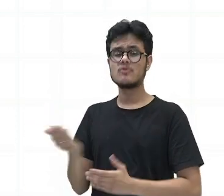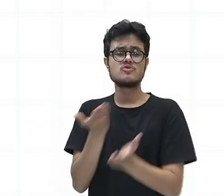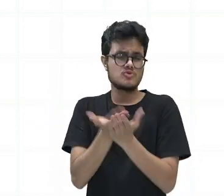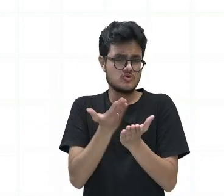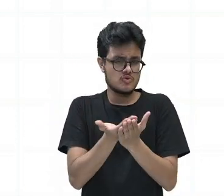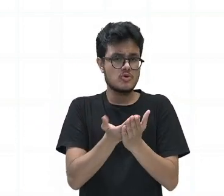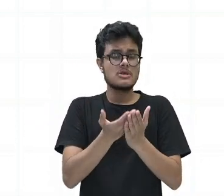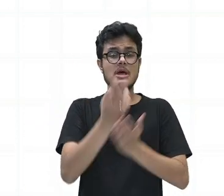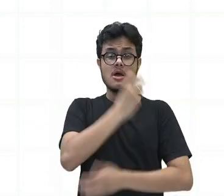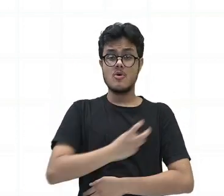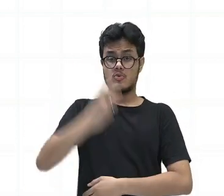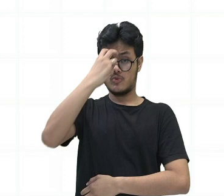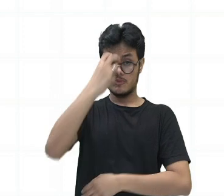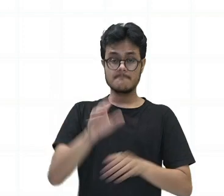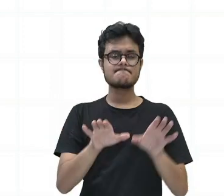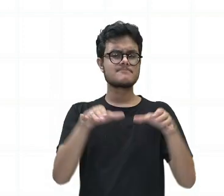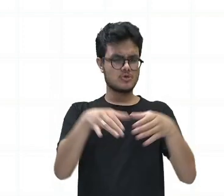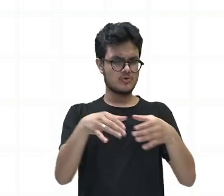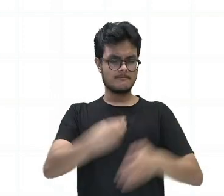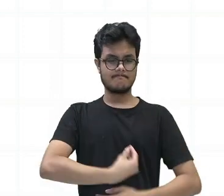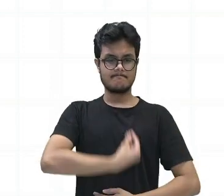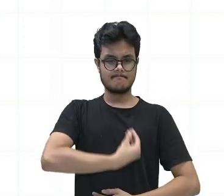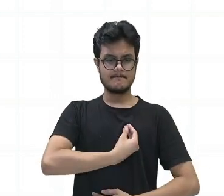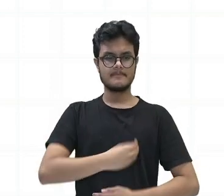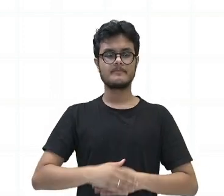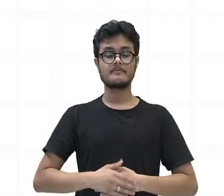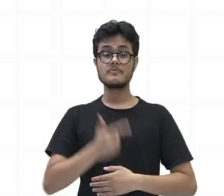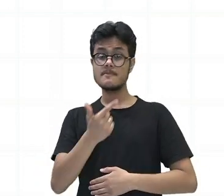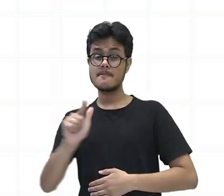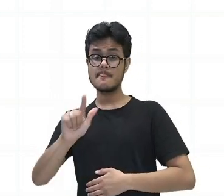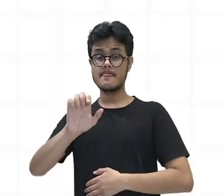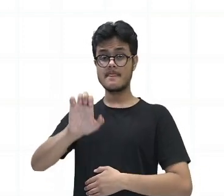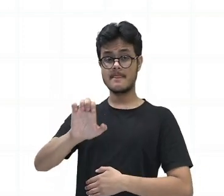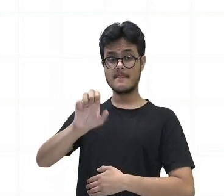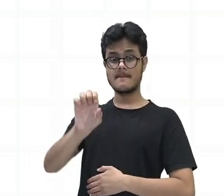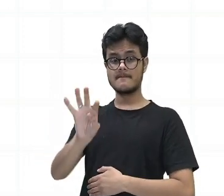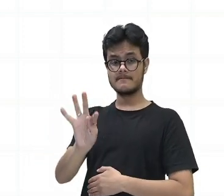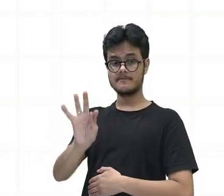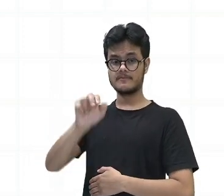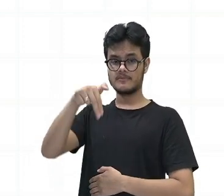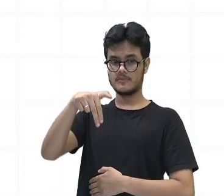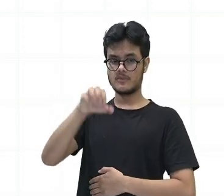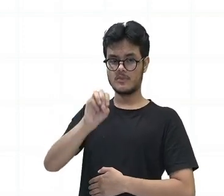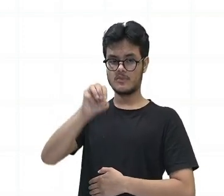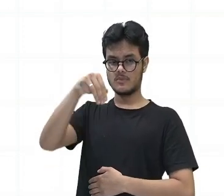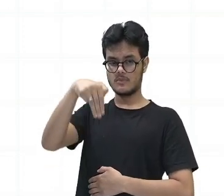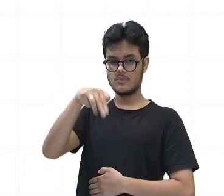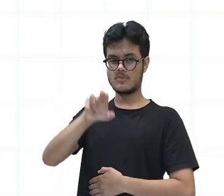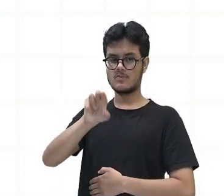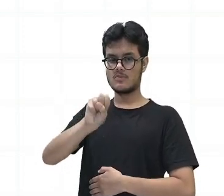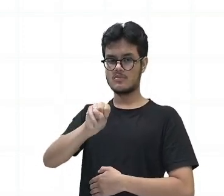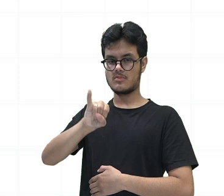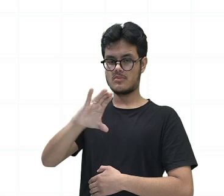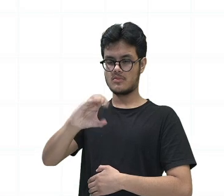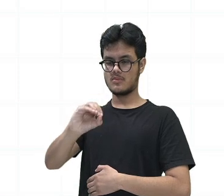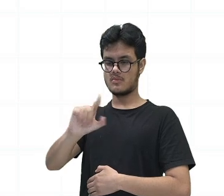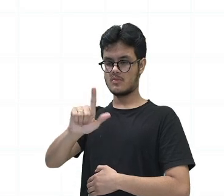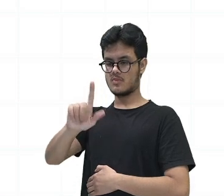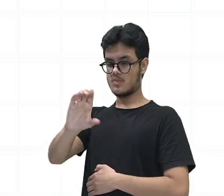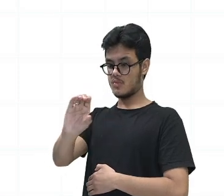Então, antropologia estuda as culturas e os grupos que as criam. Aí nós temos uma outra palavrinha, qual seria?